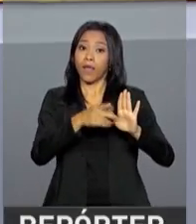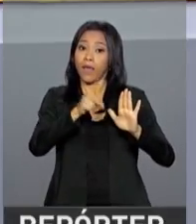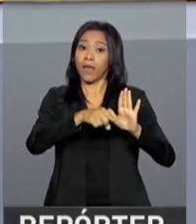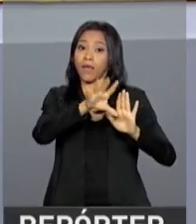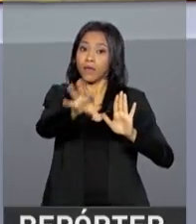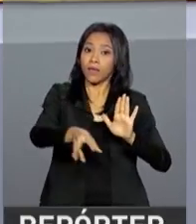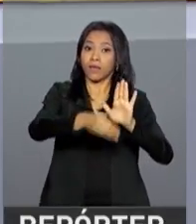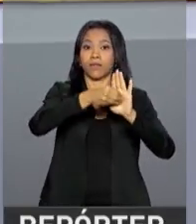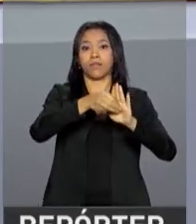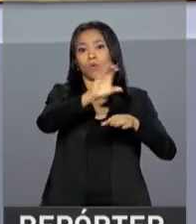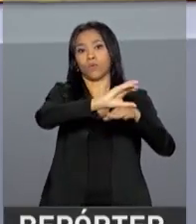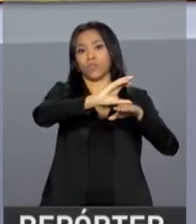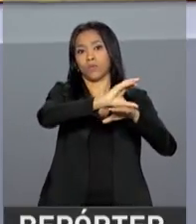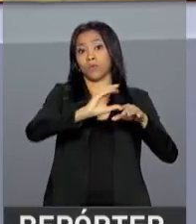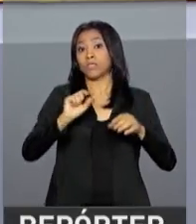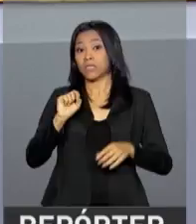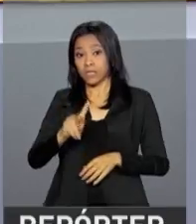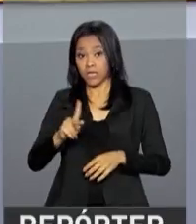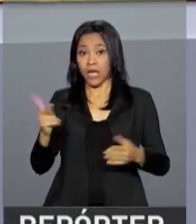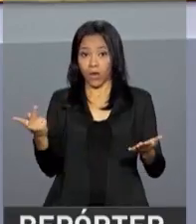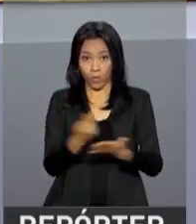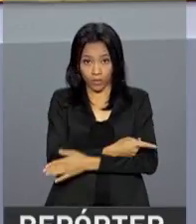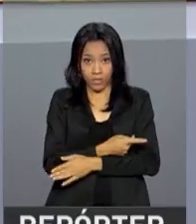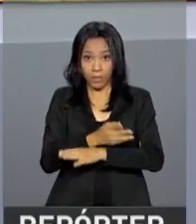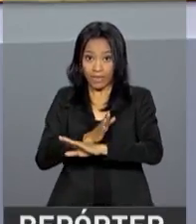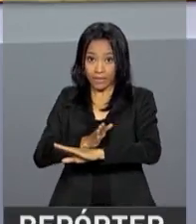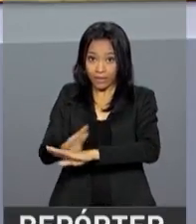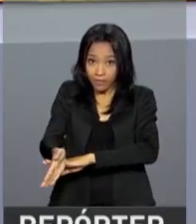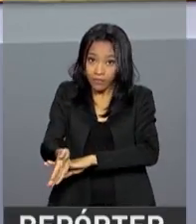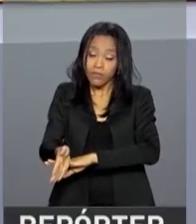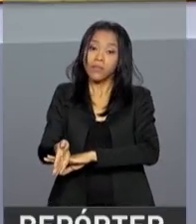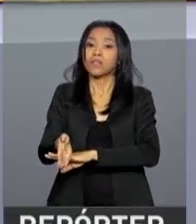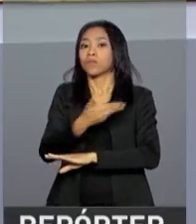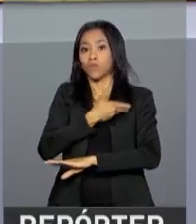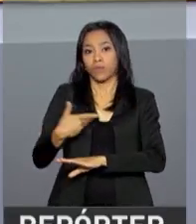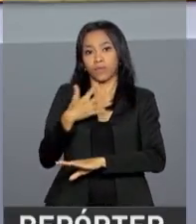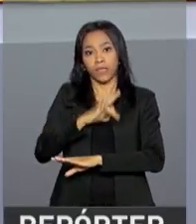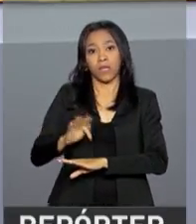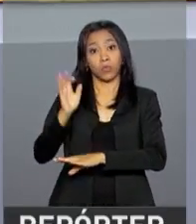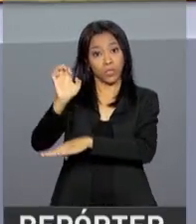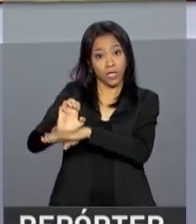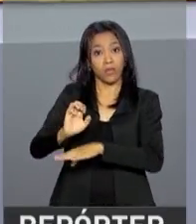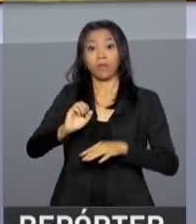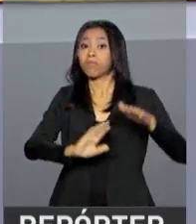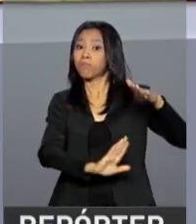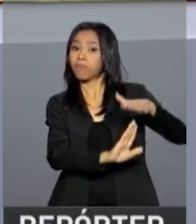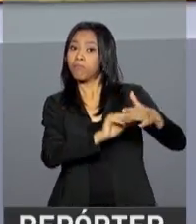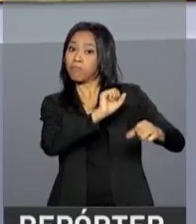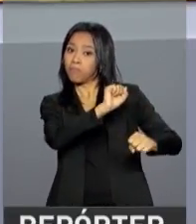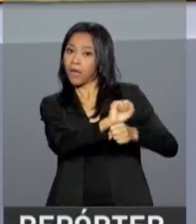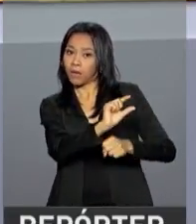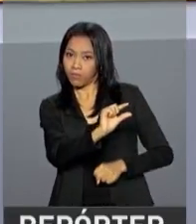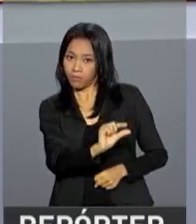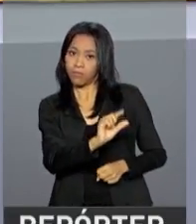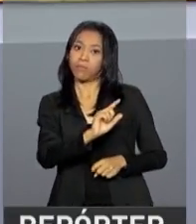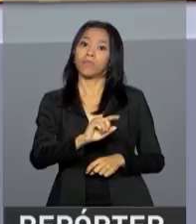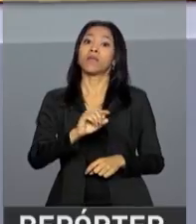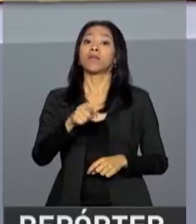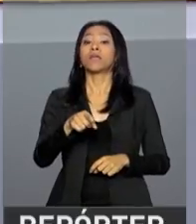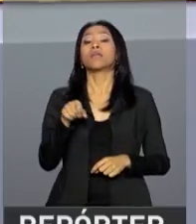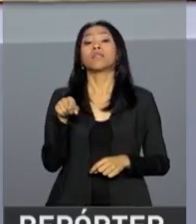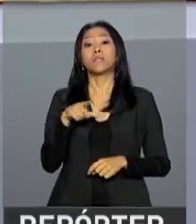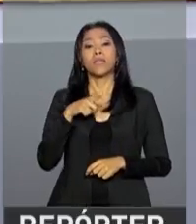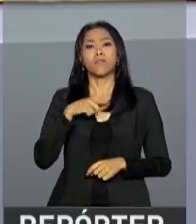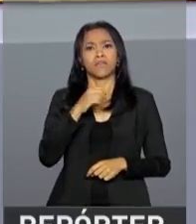em casos de intervenção a constituição não pode ser alterada com a mudança o governo anunciou uma pauta prioritária com 15